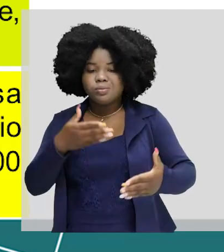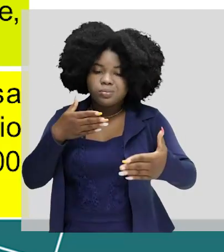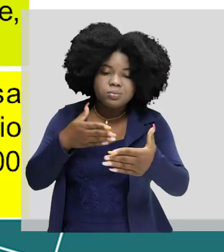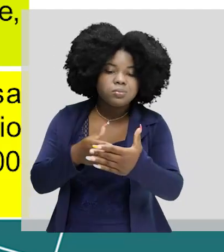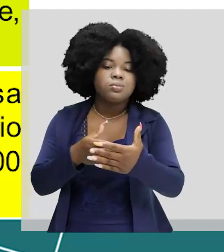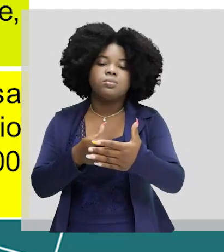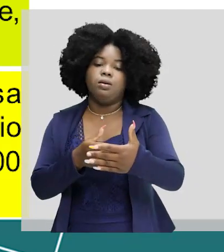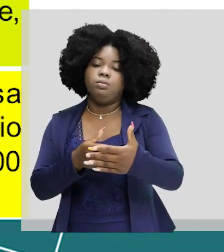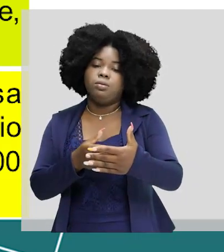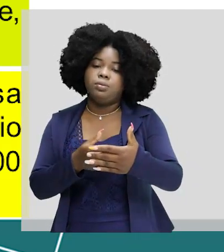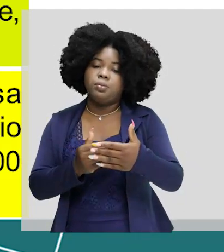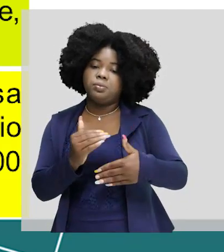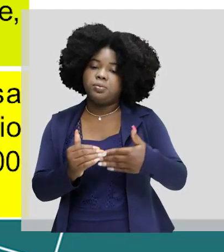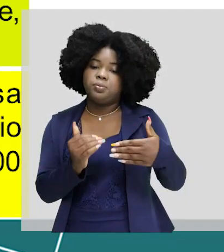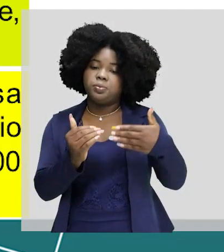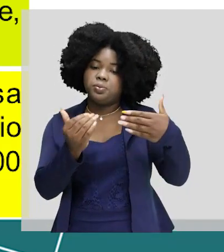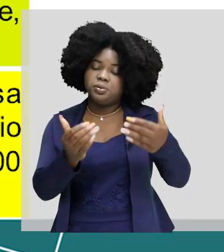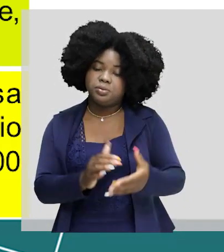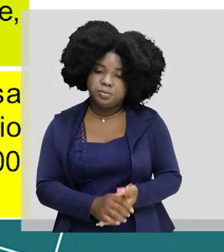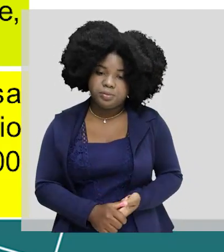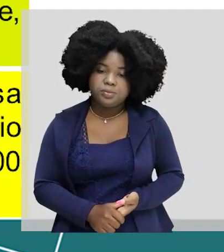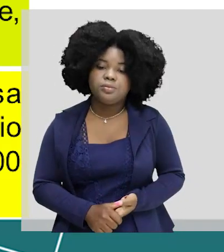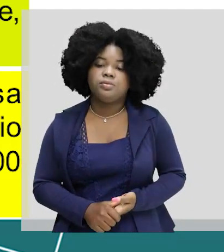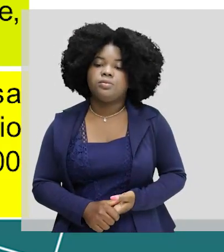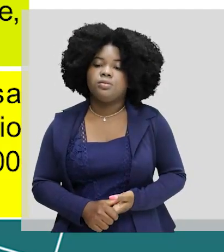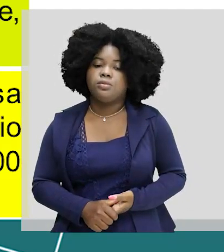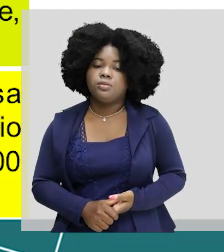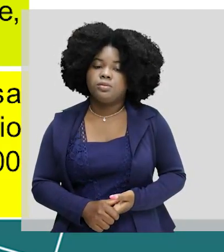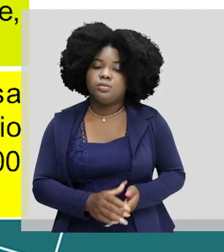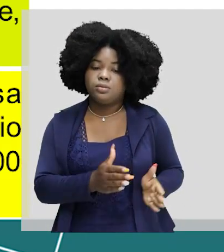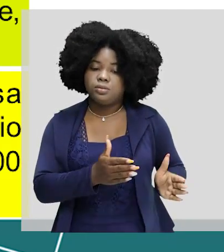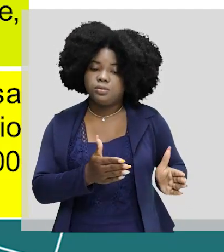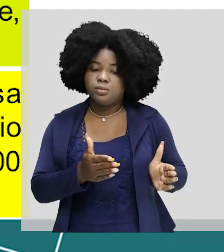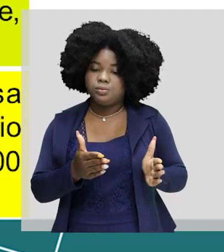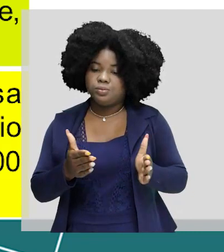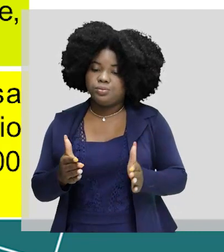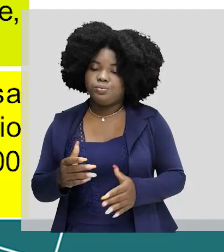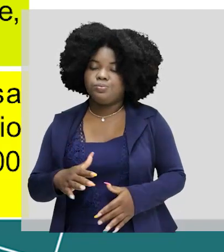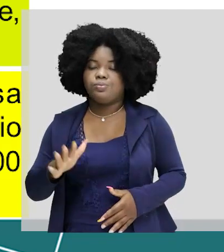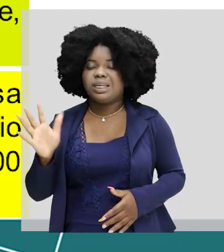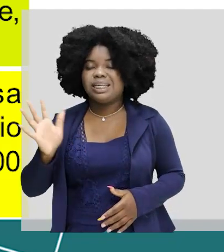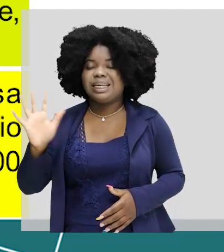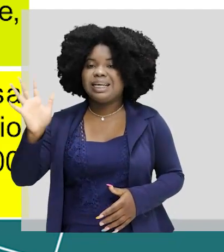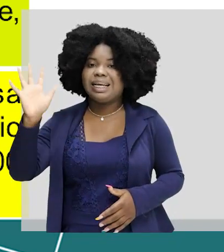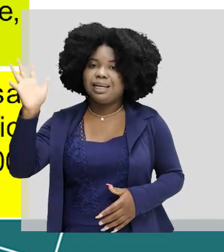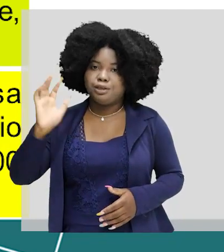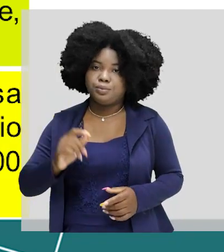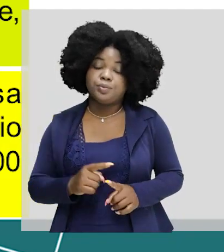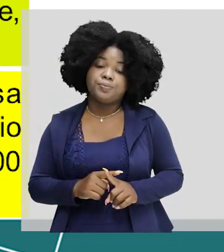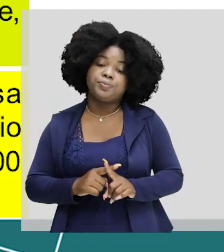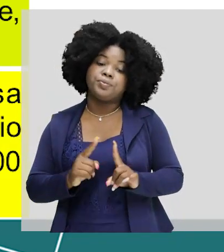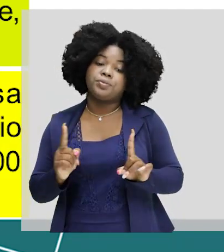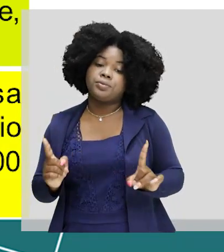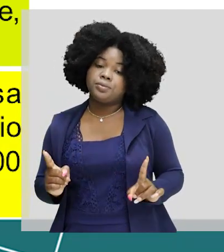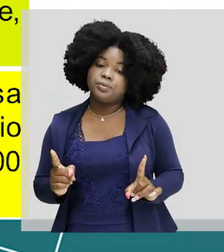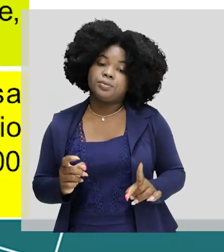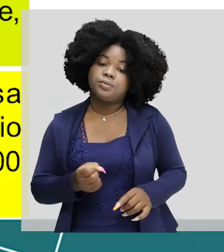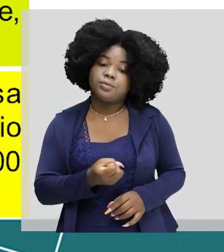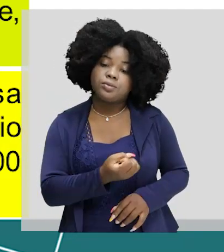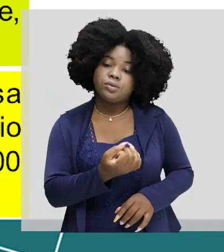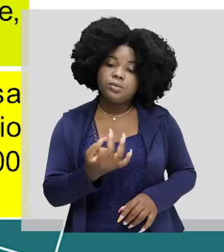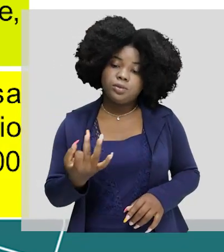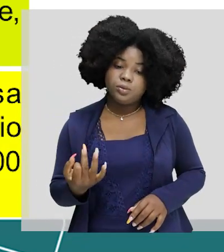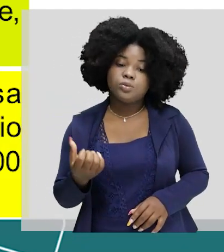barreiras a serem construídas. Então, todo esse processo é um processo caro. Por outro lado, a